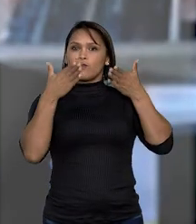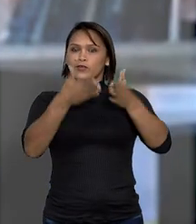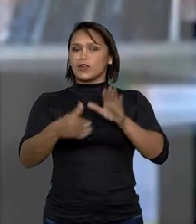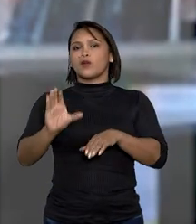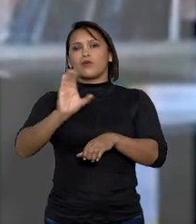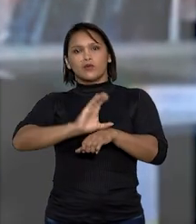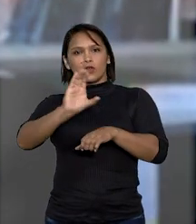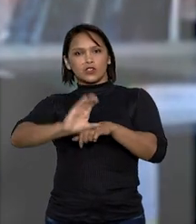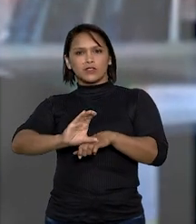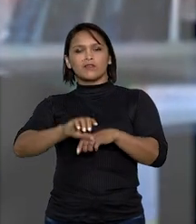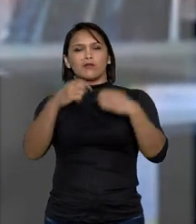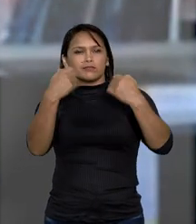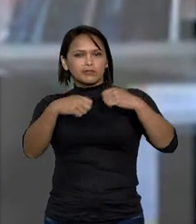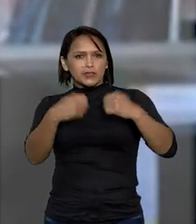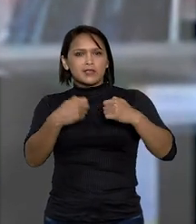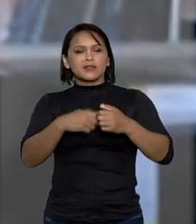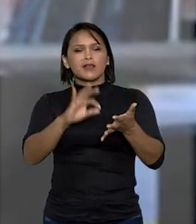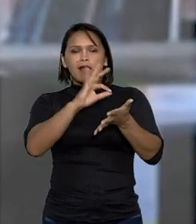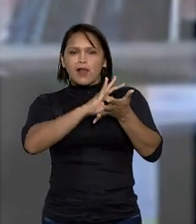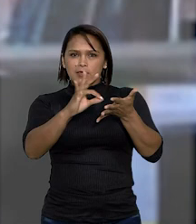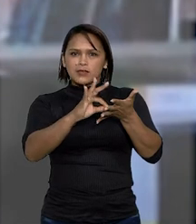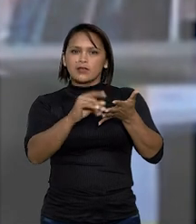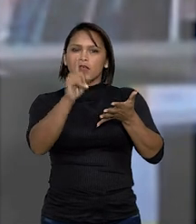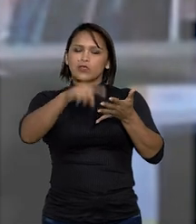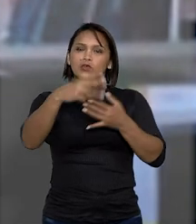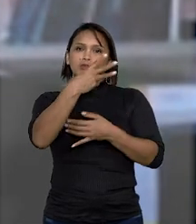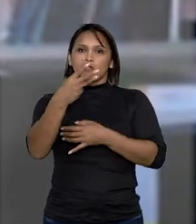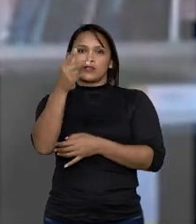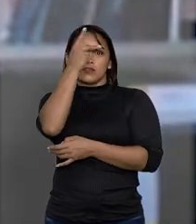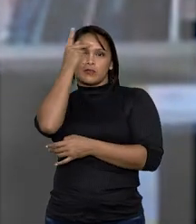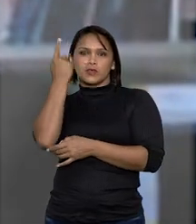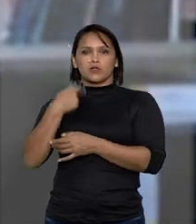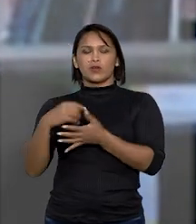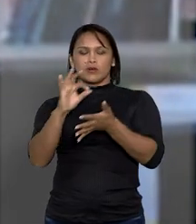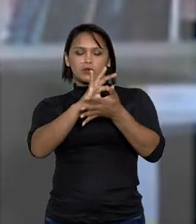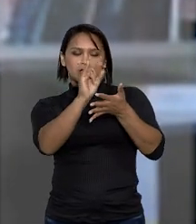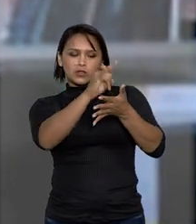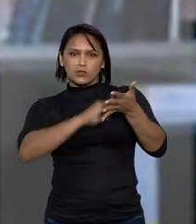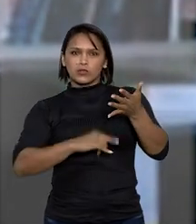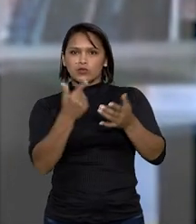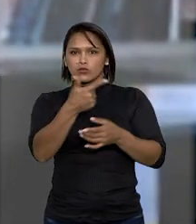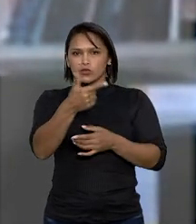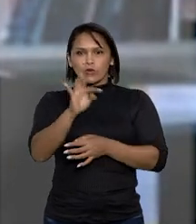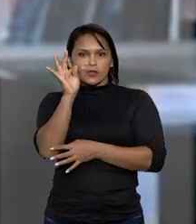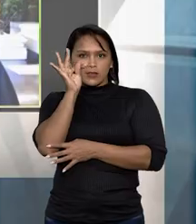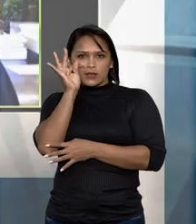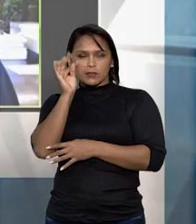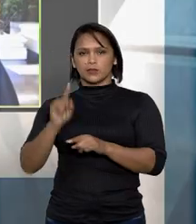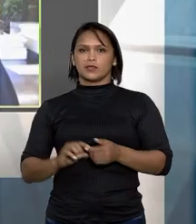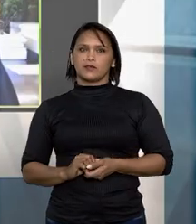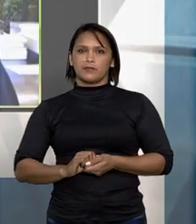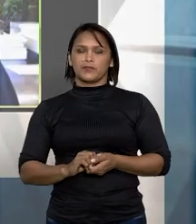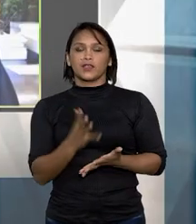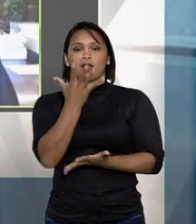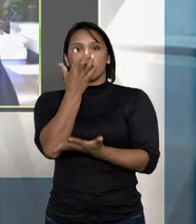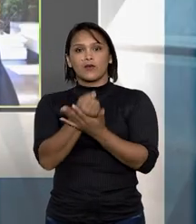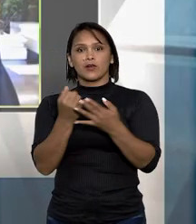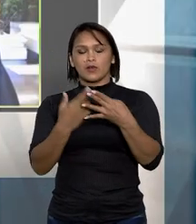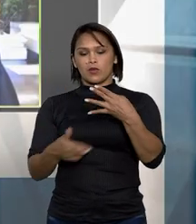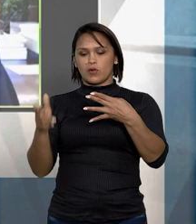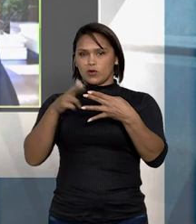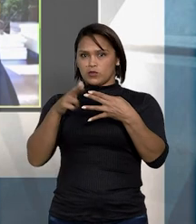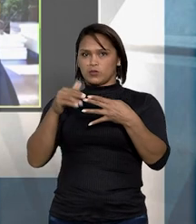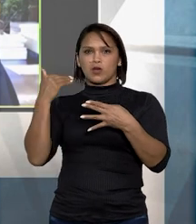sentido Código Civil prevê a necessidade de assinatura A rogo por terceiro com a subscrição de duas testemunhas ao acolher o